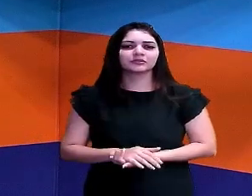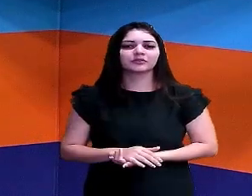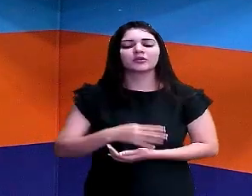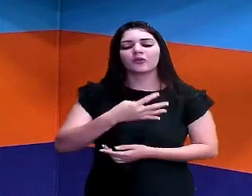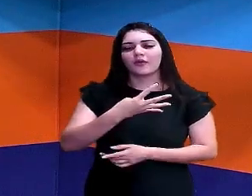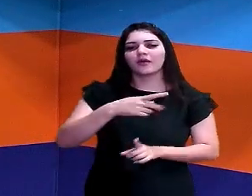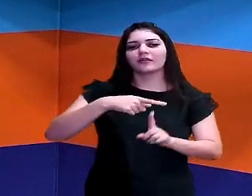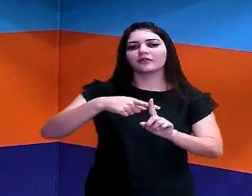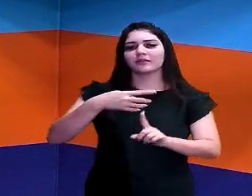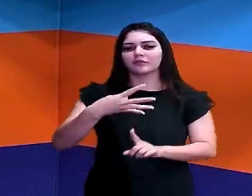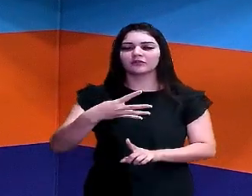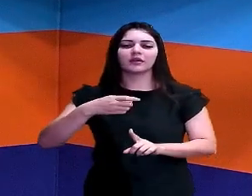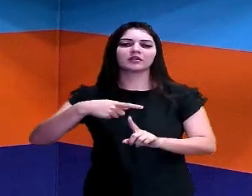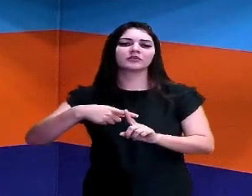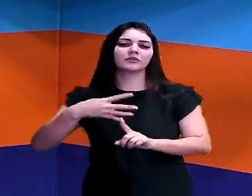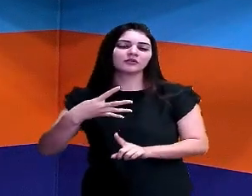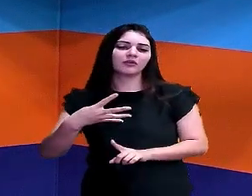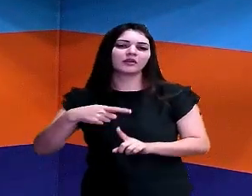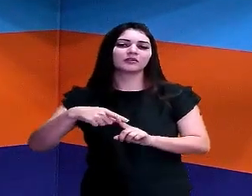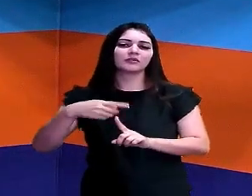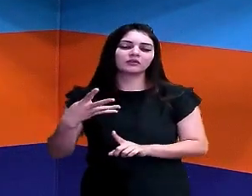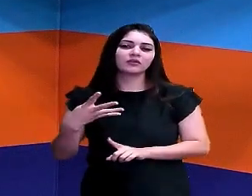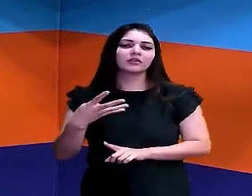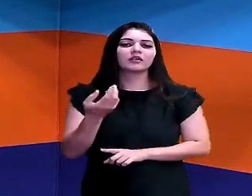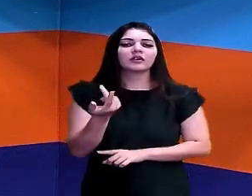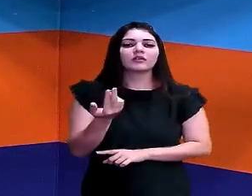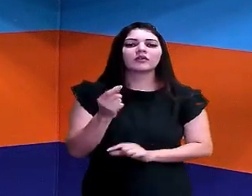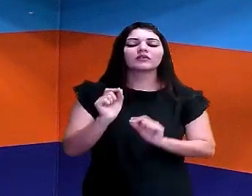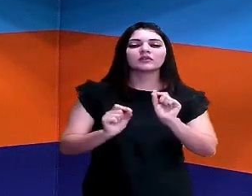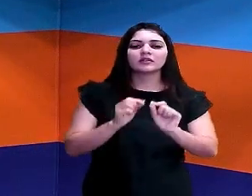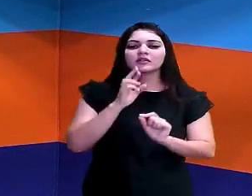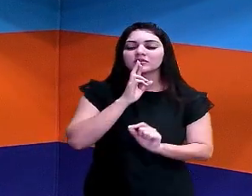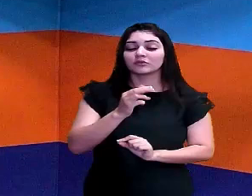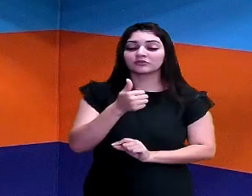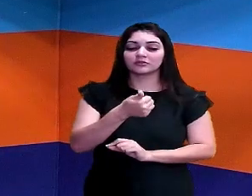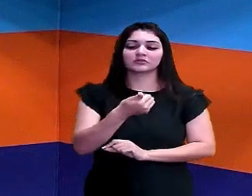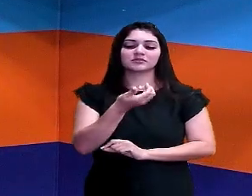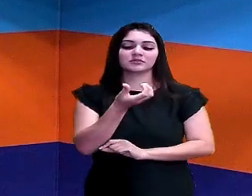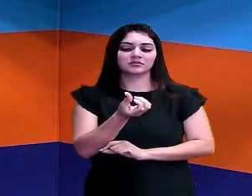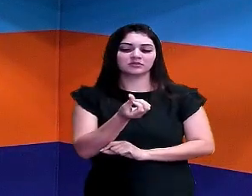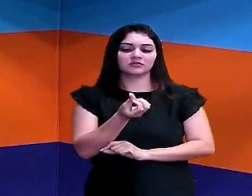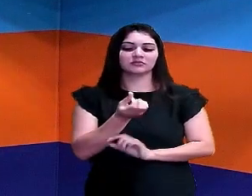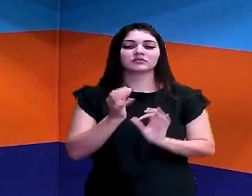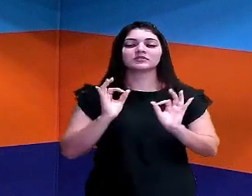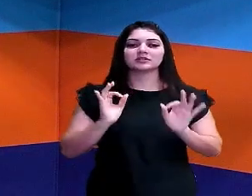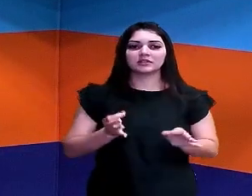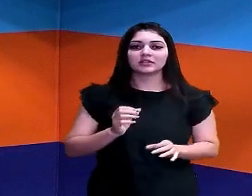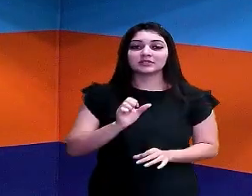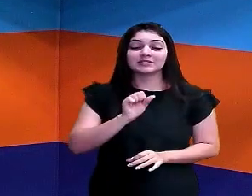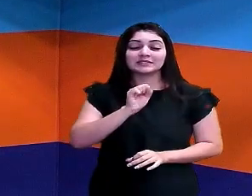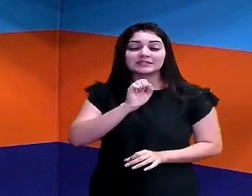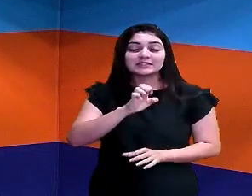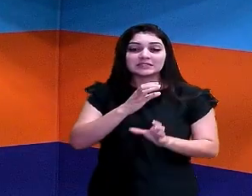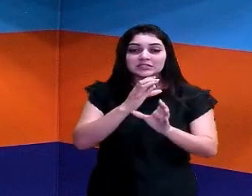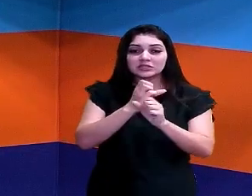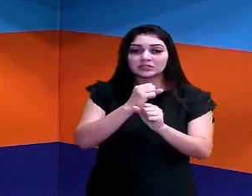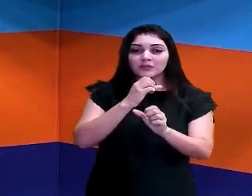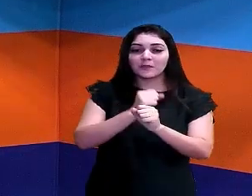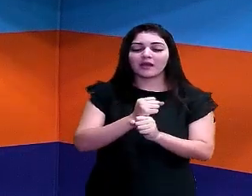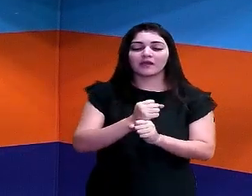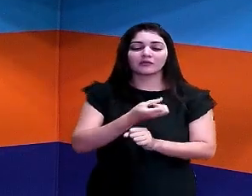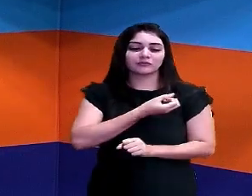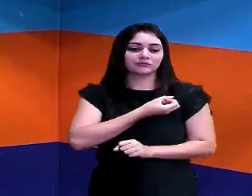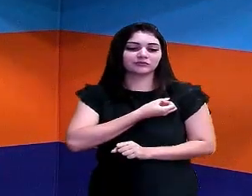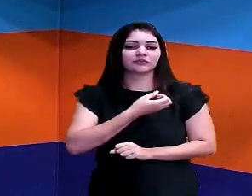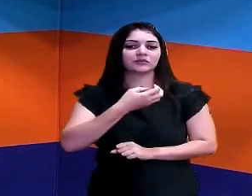mais 4 mais 4 mais 4 vai dar 16, tá certo? Então, se a gente soma o número